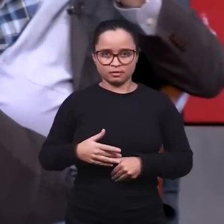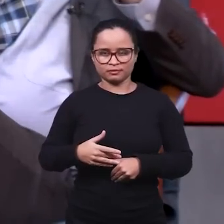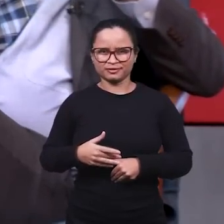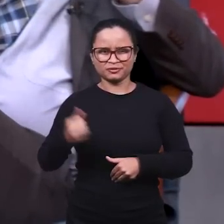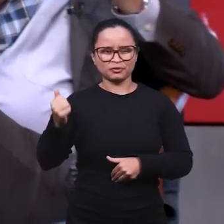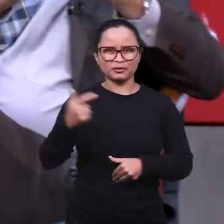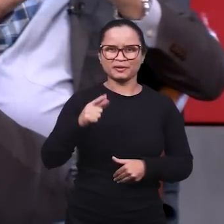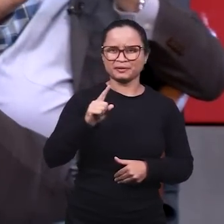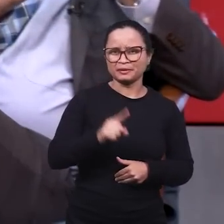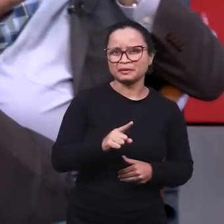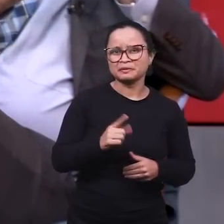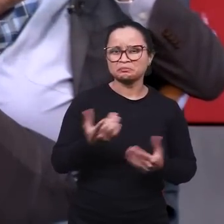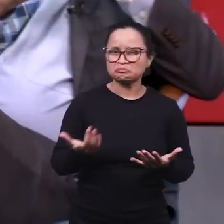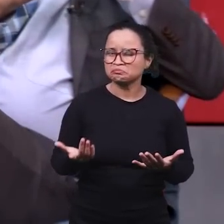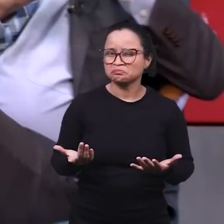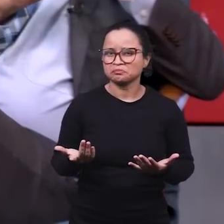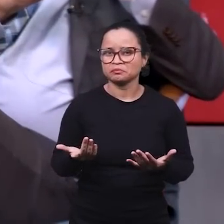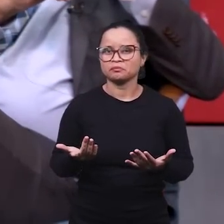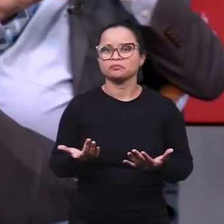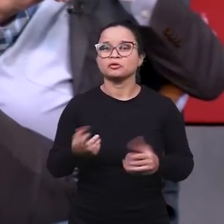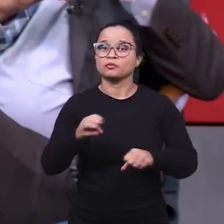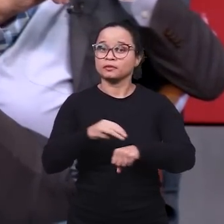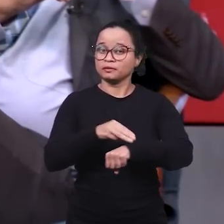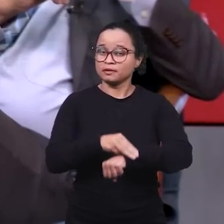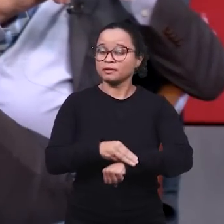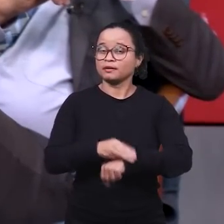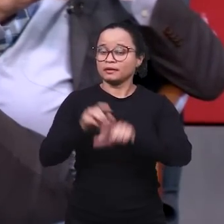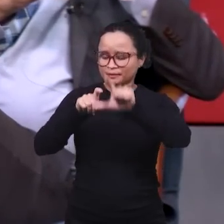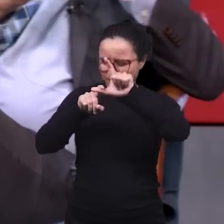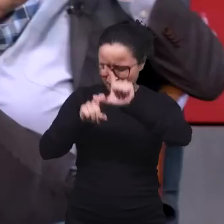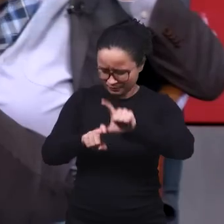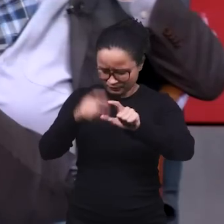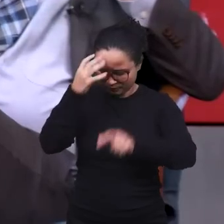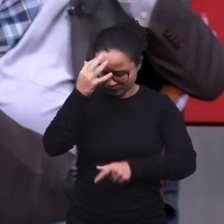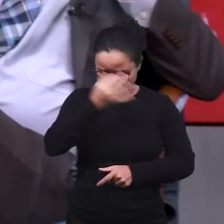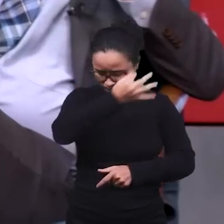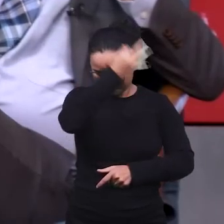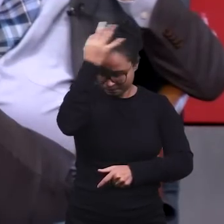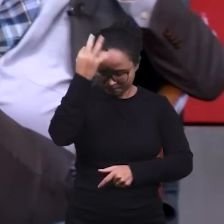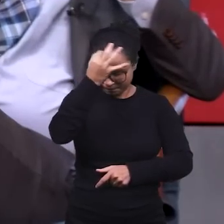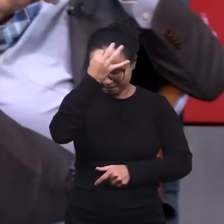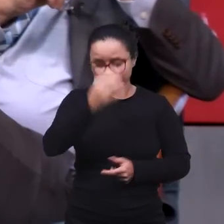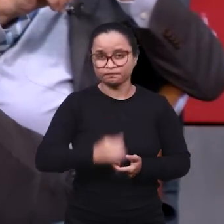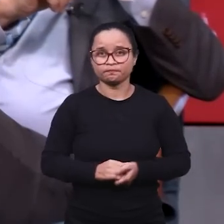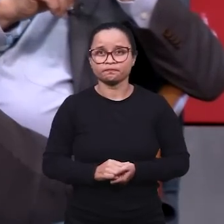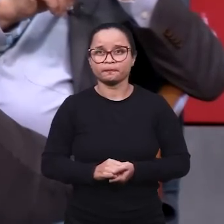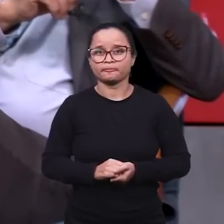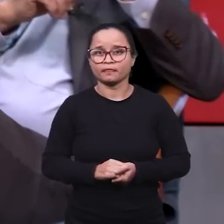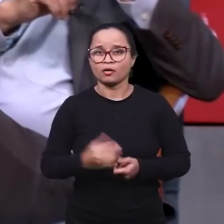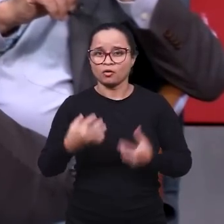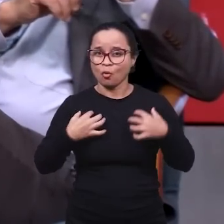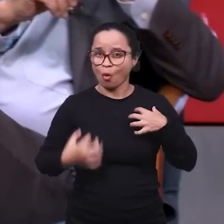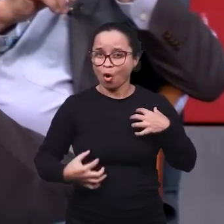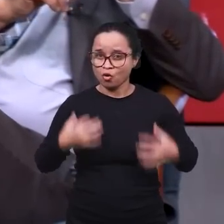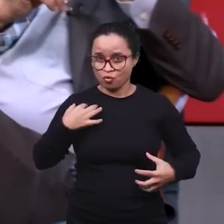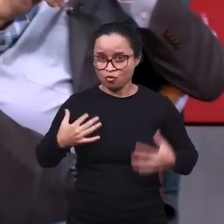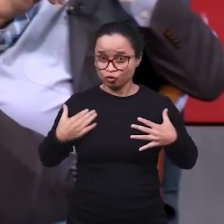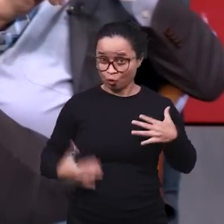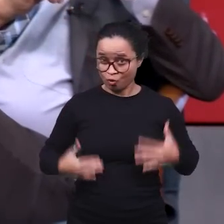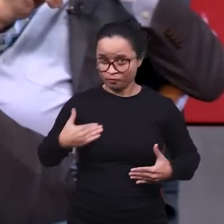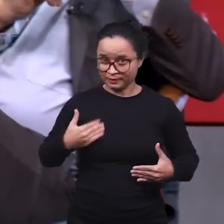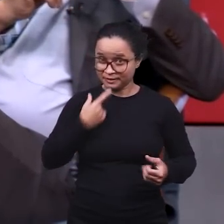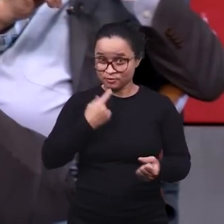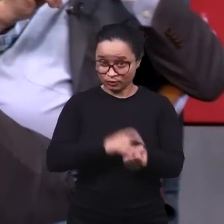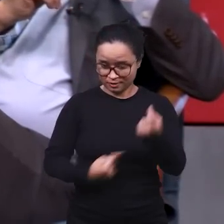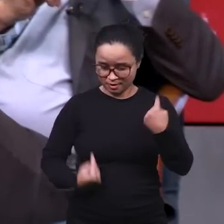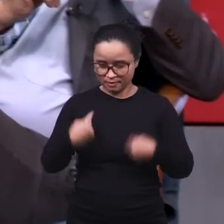O ministério depende do Espírito Santo. O órgão, se o sangue não passar através dele, ele